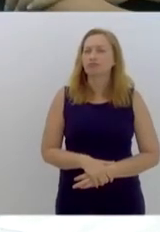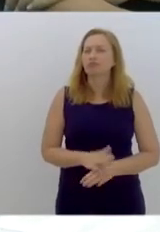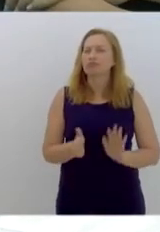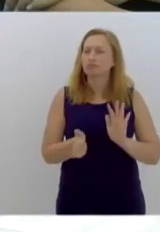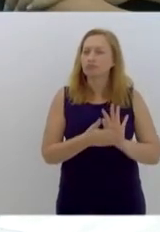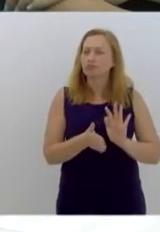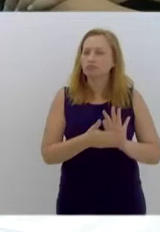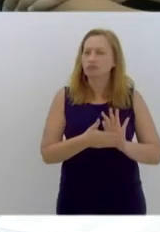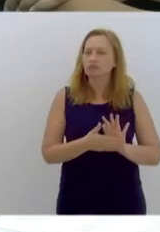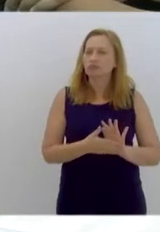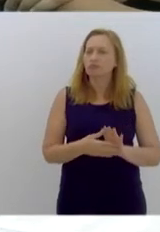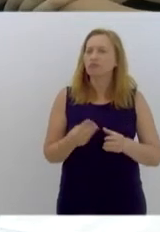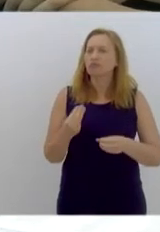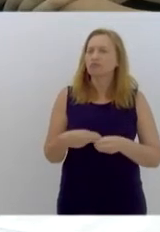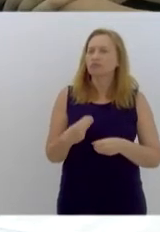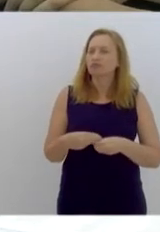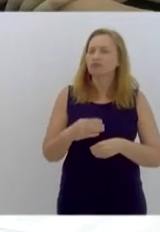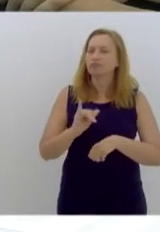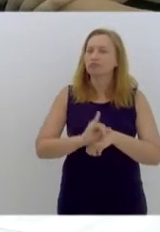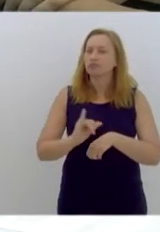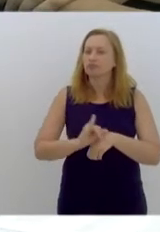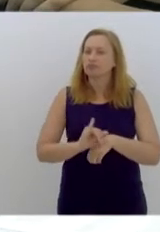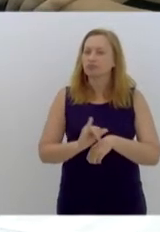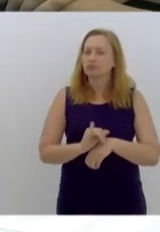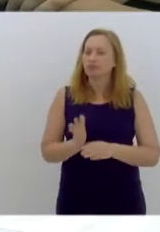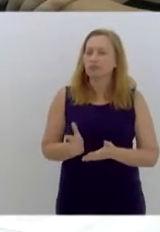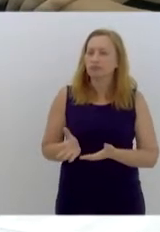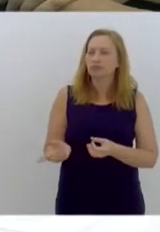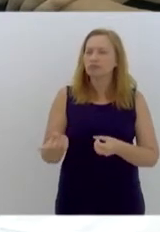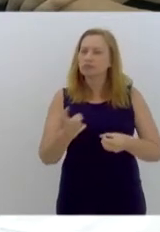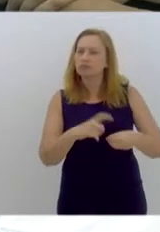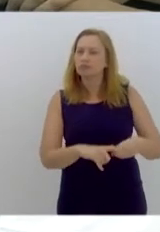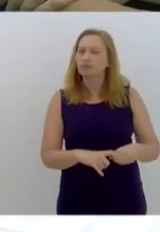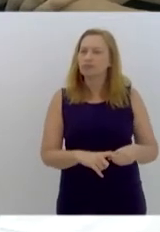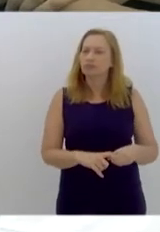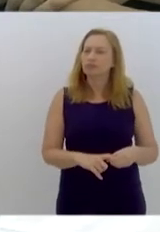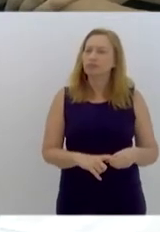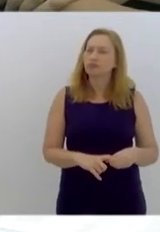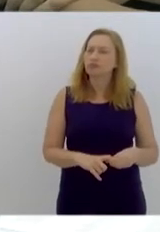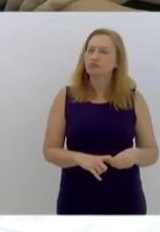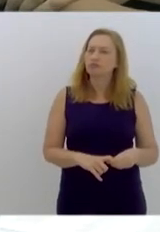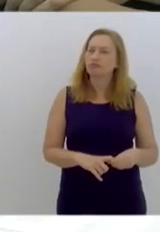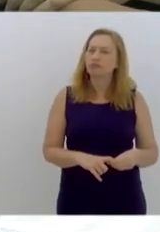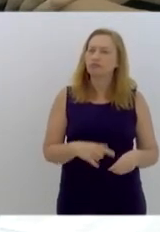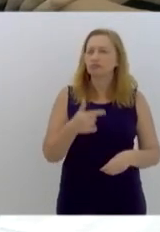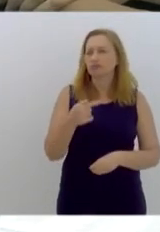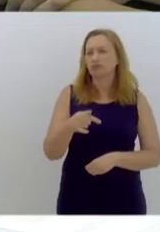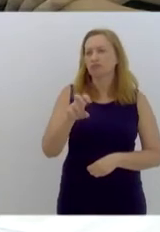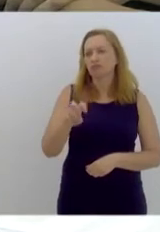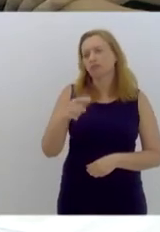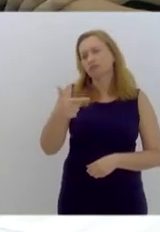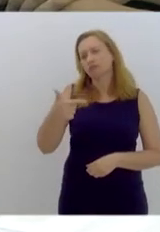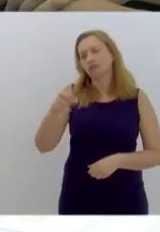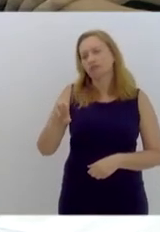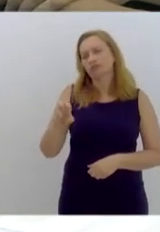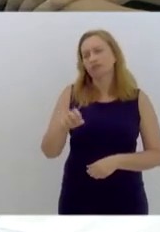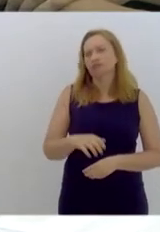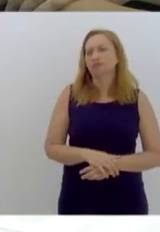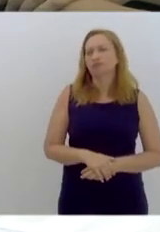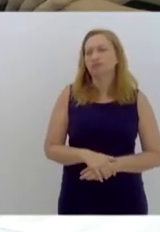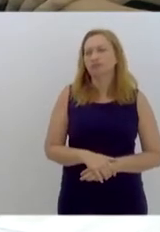proposta do município da capital ser ressarcida, dos 75 e 25